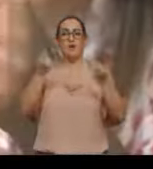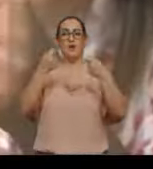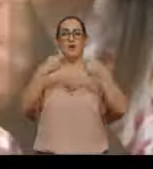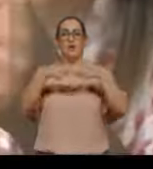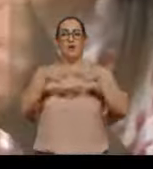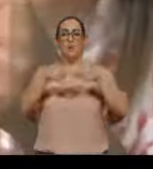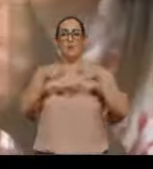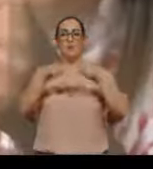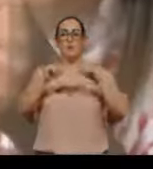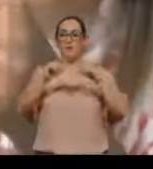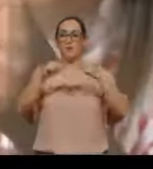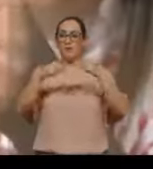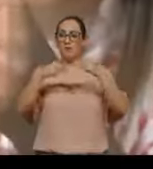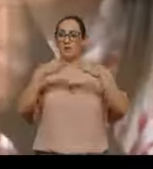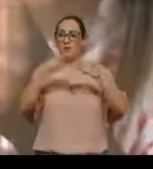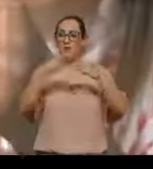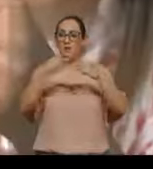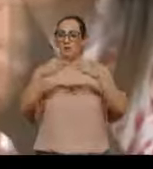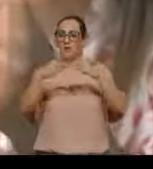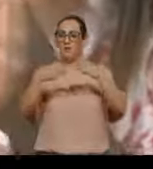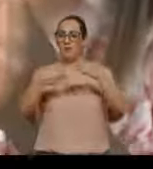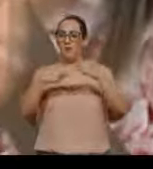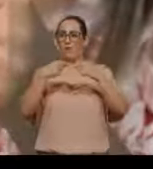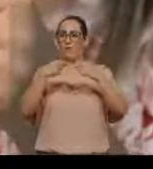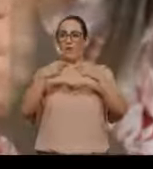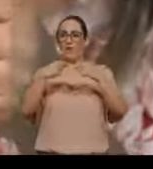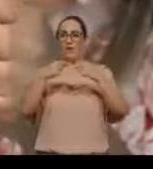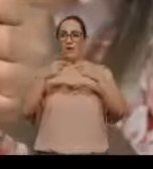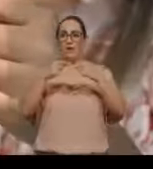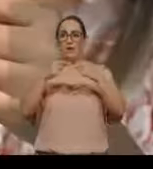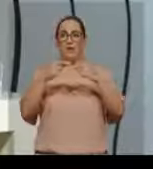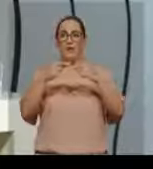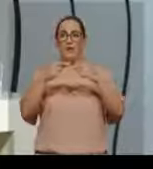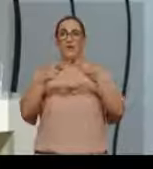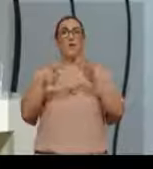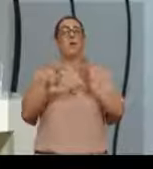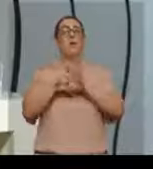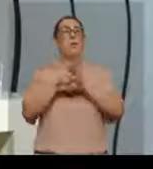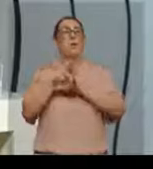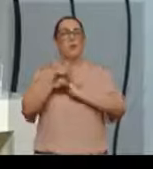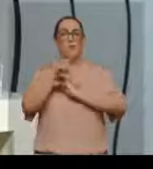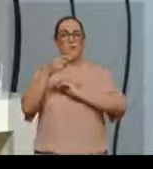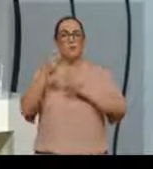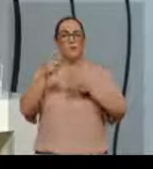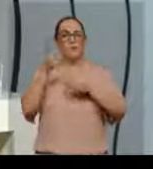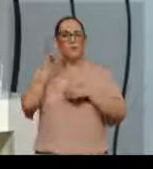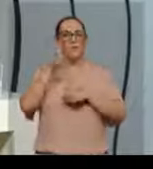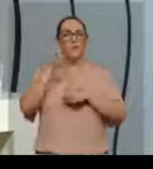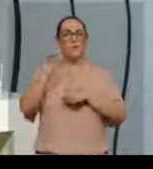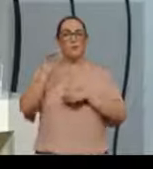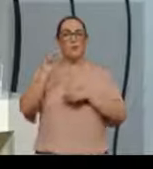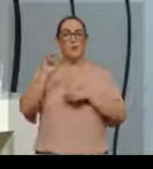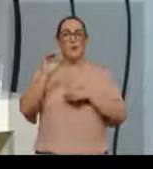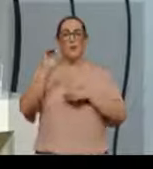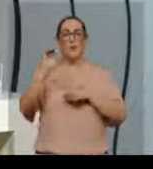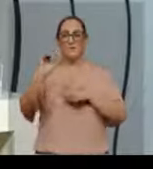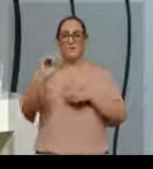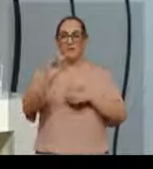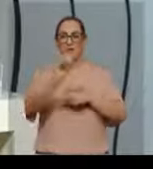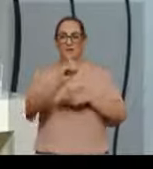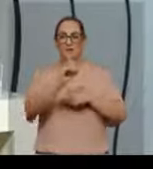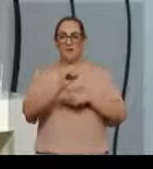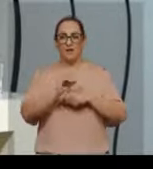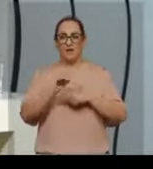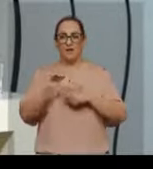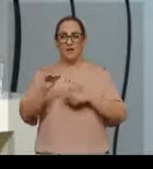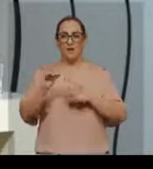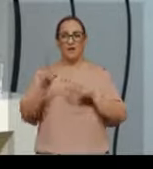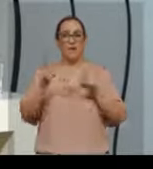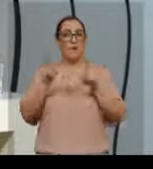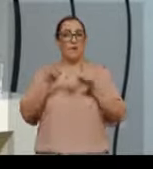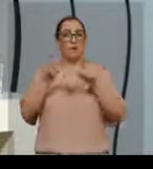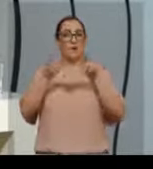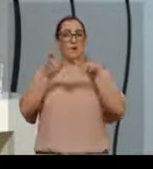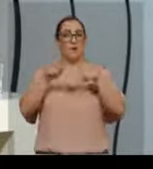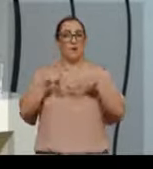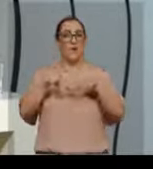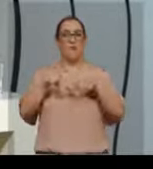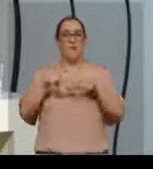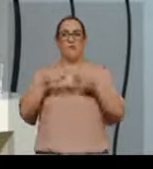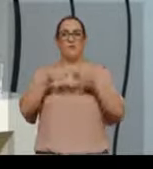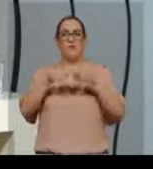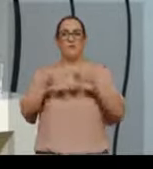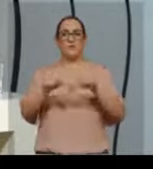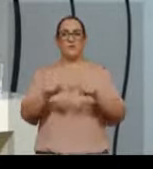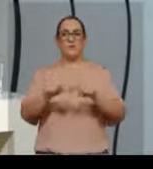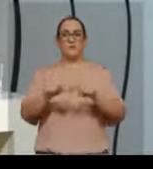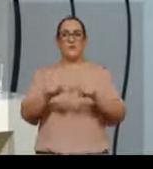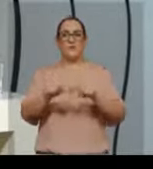que a ligação simples tem. Lembra que as moléculas, elas não são estáveis, ou seja, elas